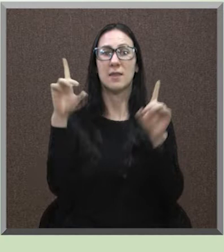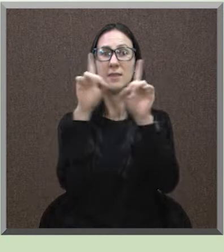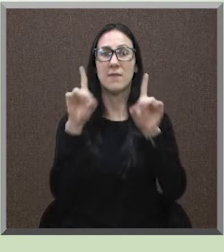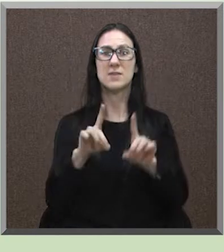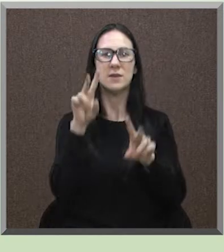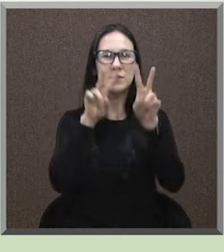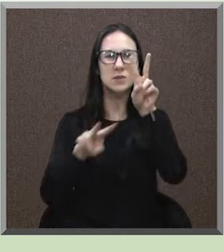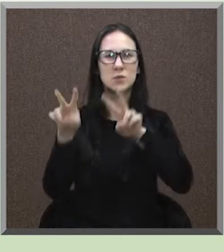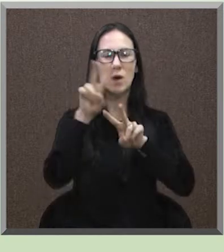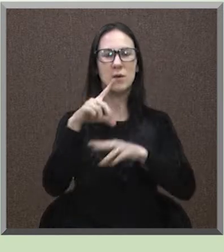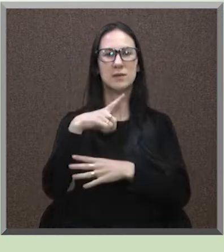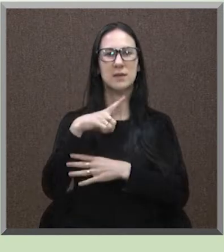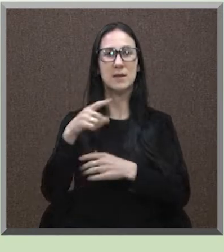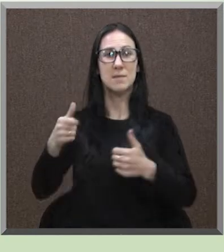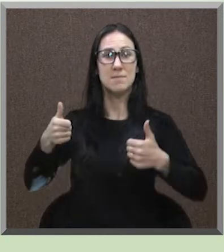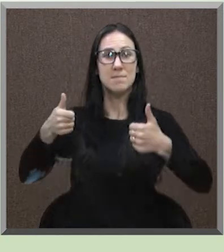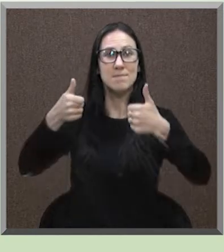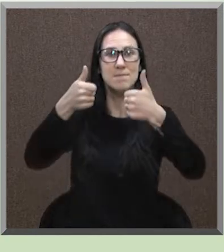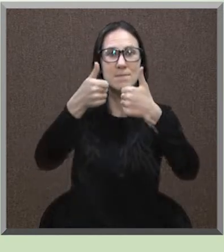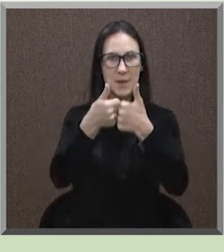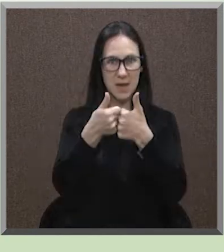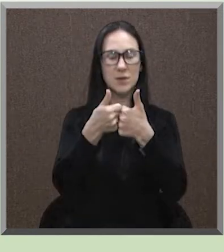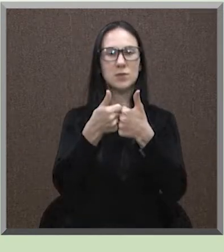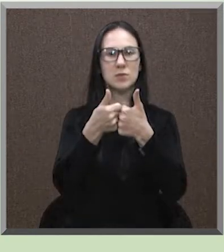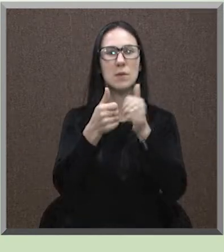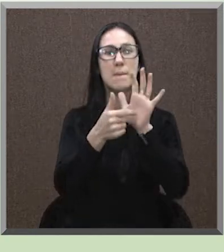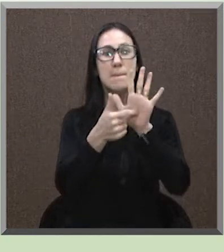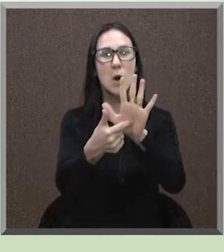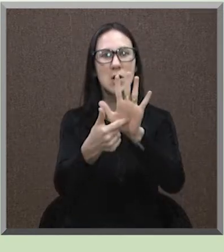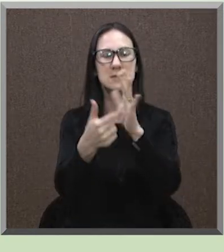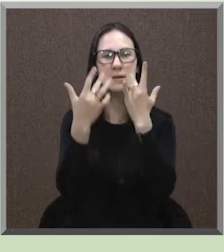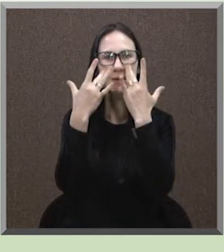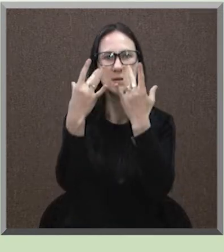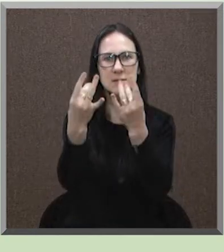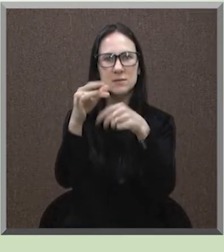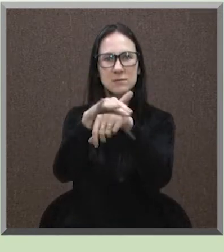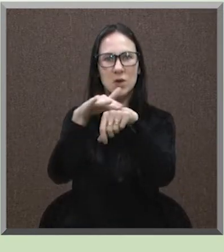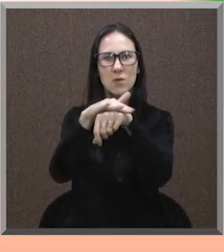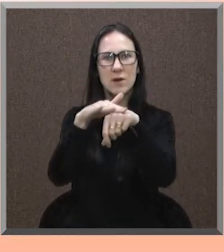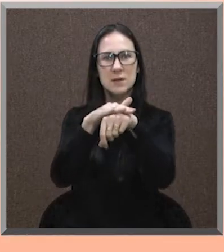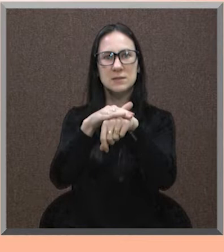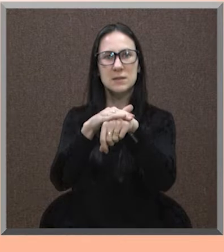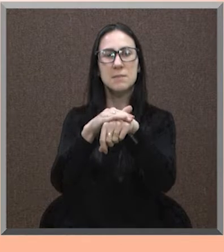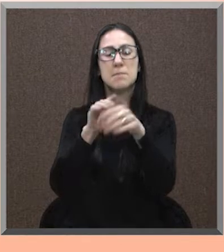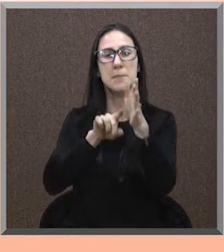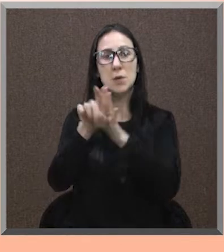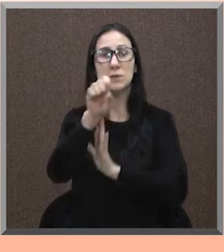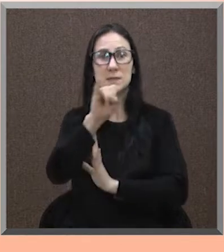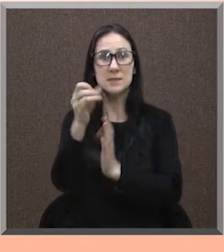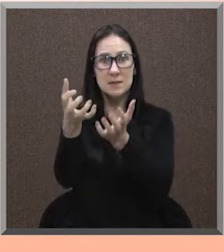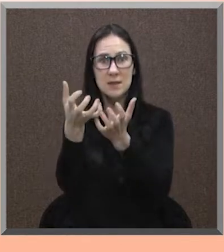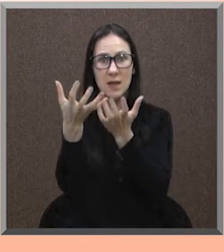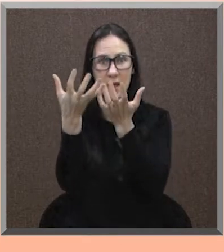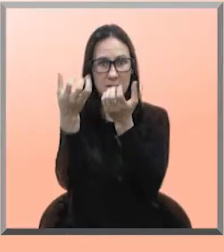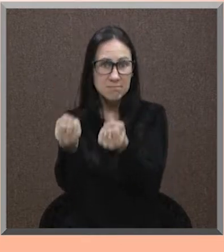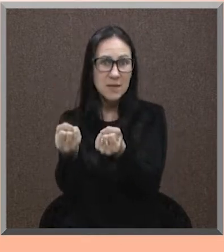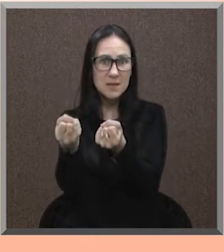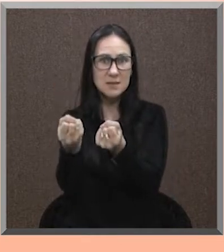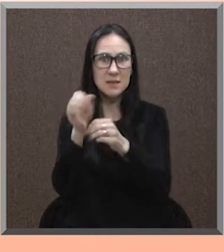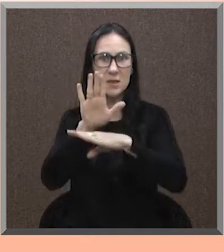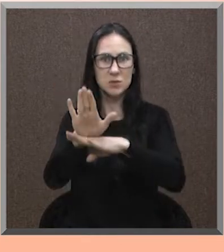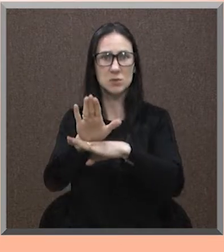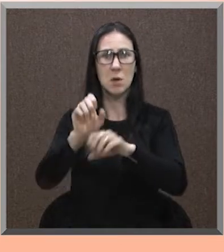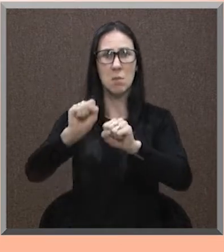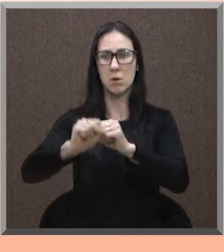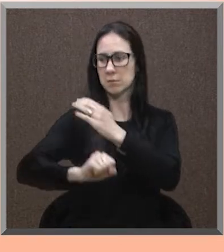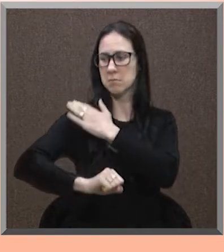perto, demonstre que está falando com ela e ofereça ajuda, se achar que ela precisa. Se a resposta for sim, ofereça seu braço